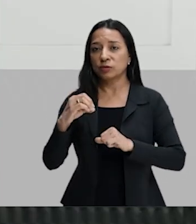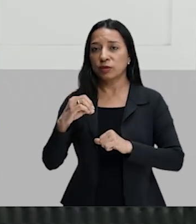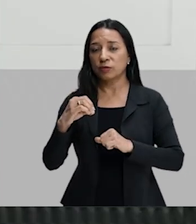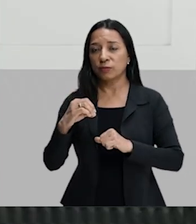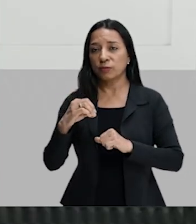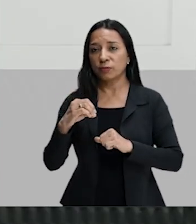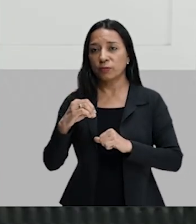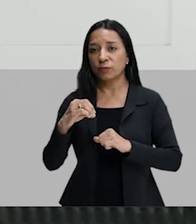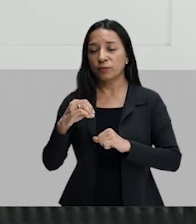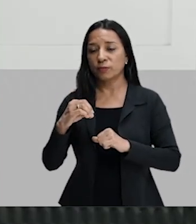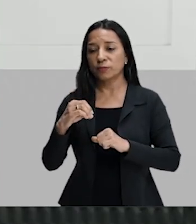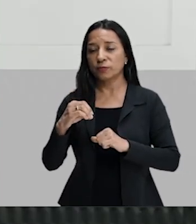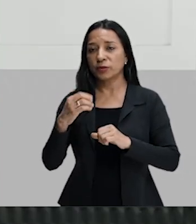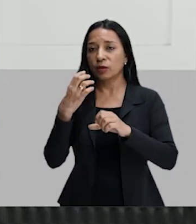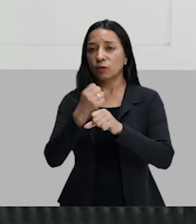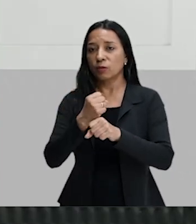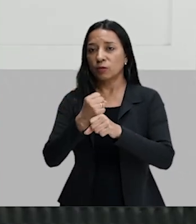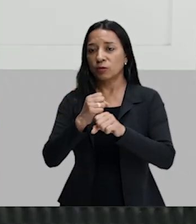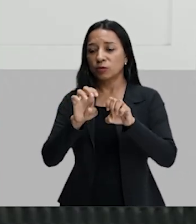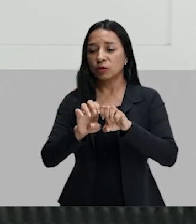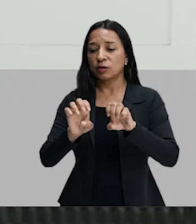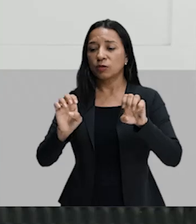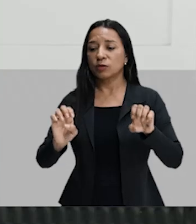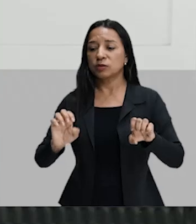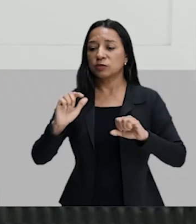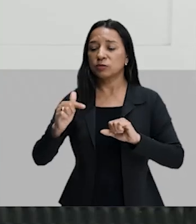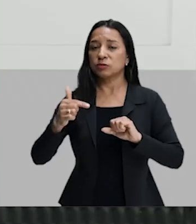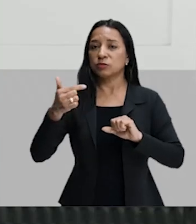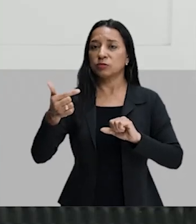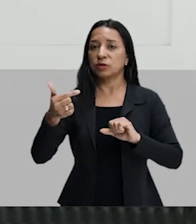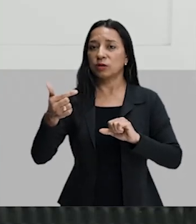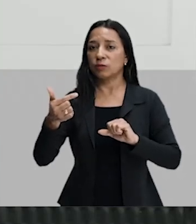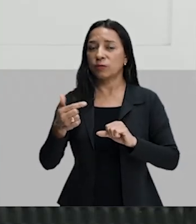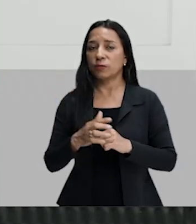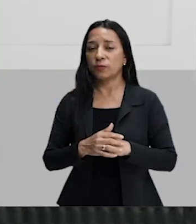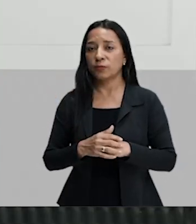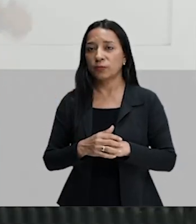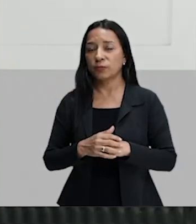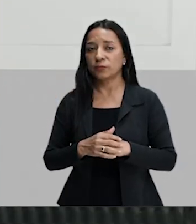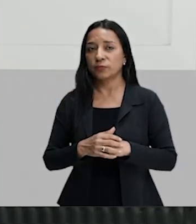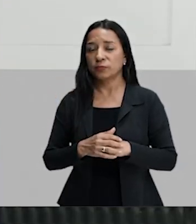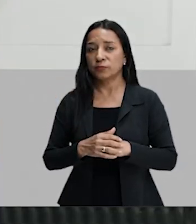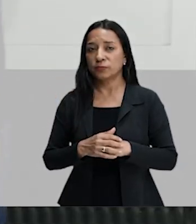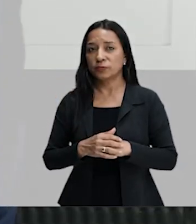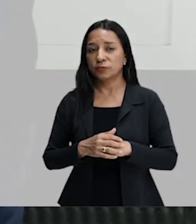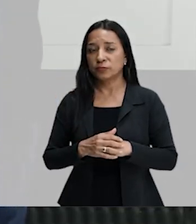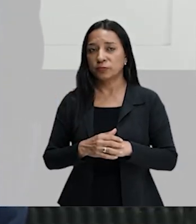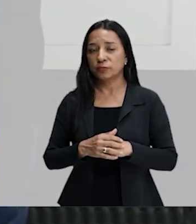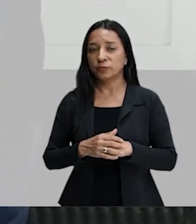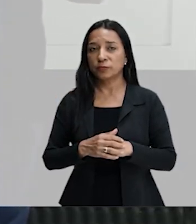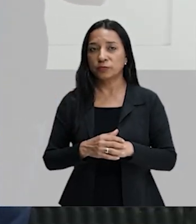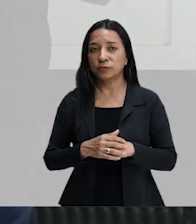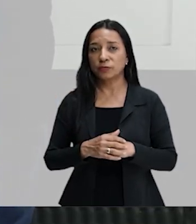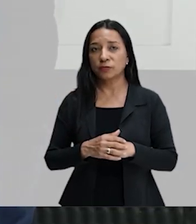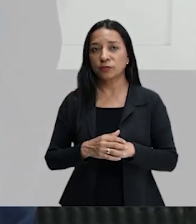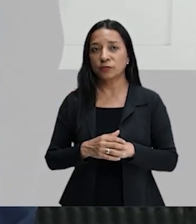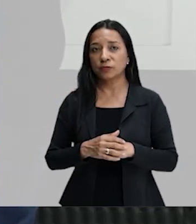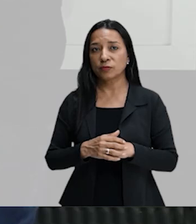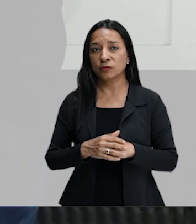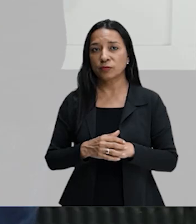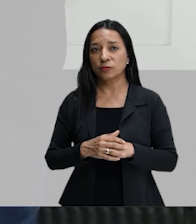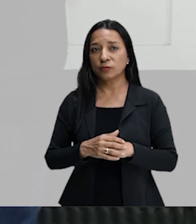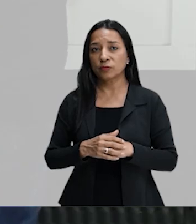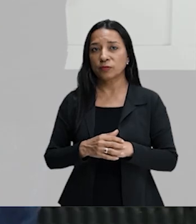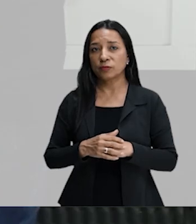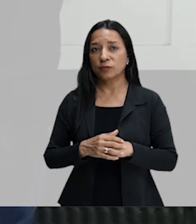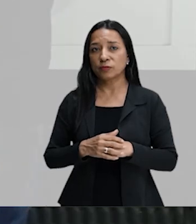Tá? Então, a gente resolve, que é uma equaçãozinha do segundo grau incompleta, né? Então, basta mandar esse menos 4 para lá.